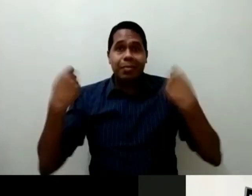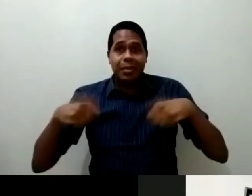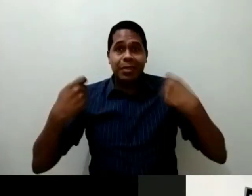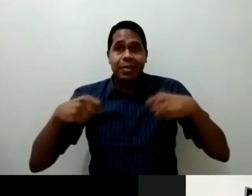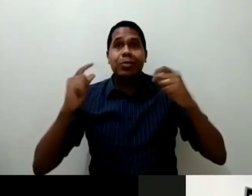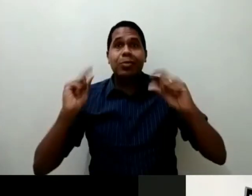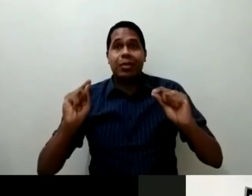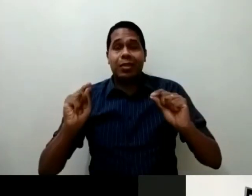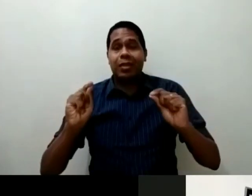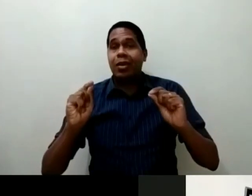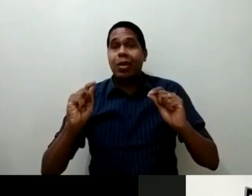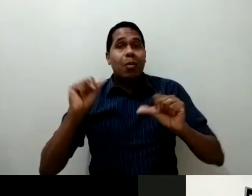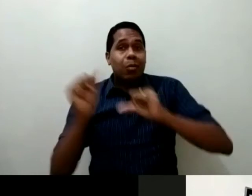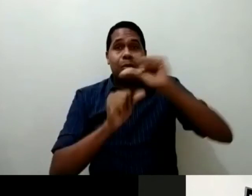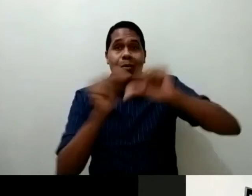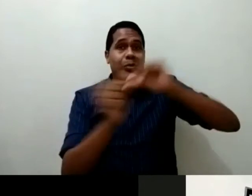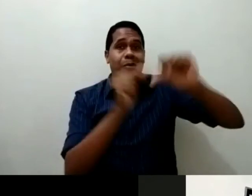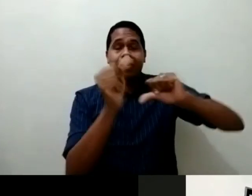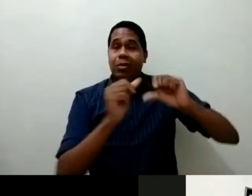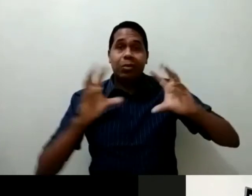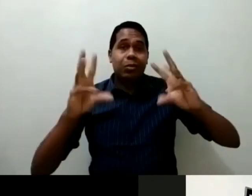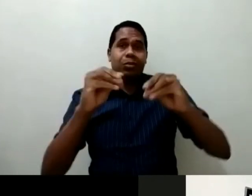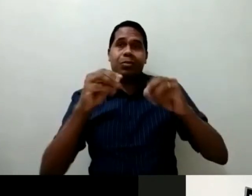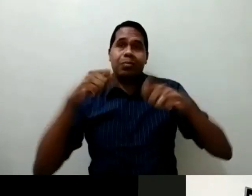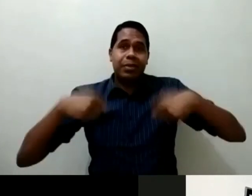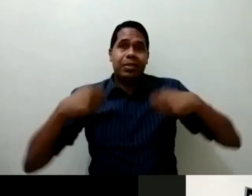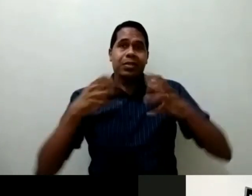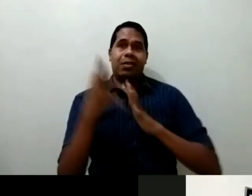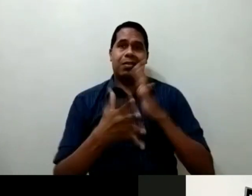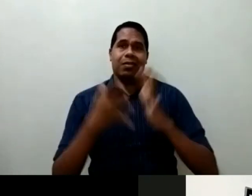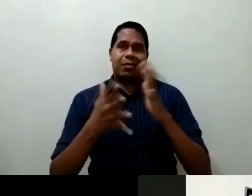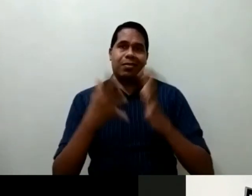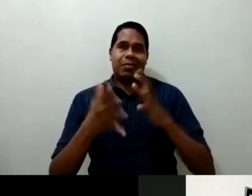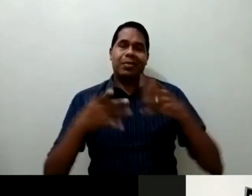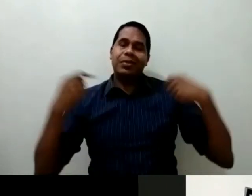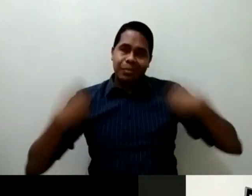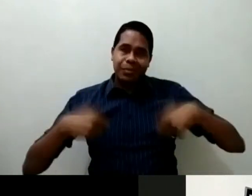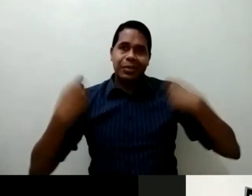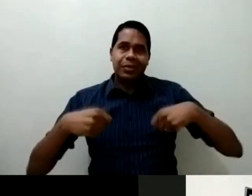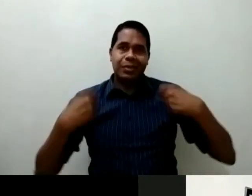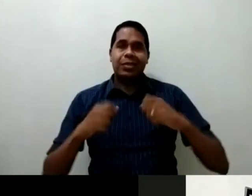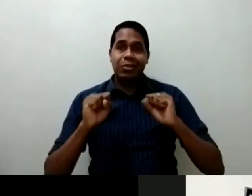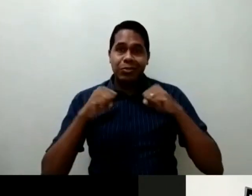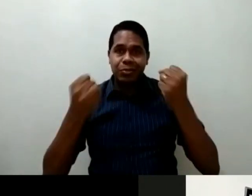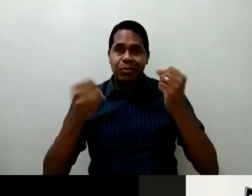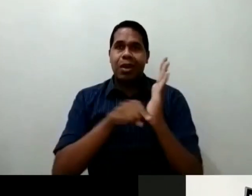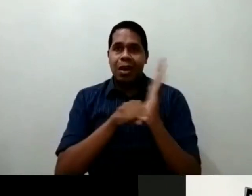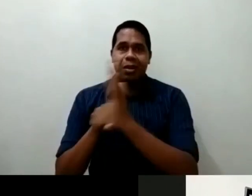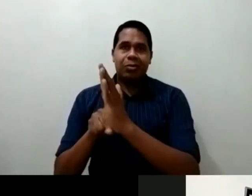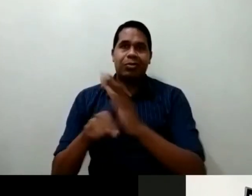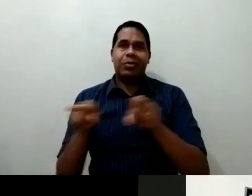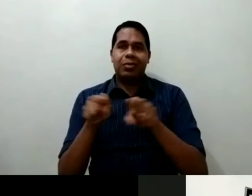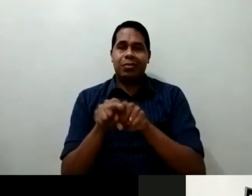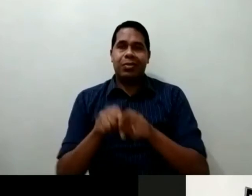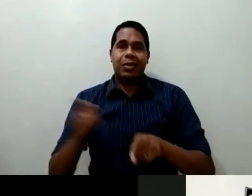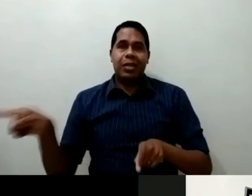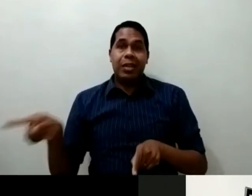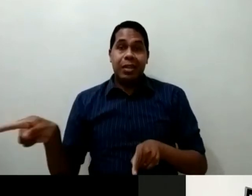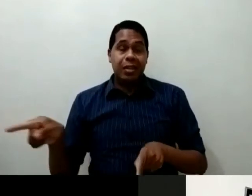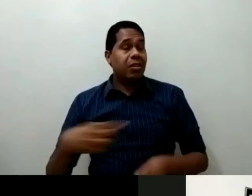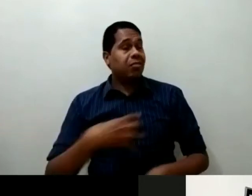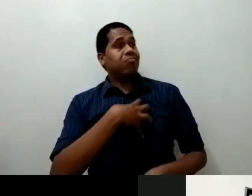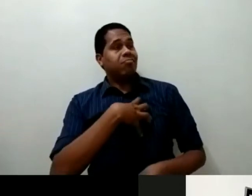dentro das escolas é necessário haver algumas mudanças importantes. A língua de sinais precisa ser